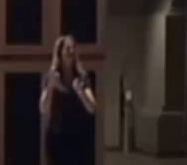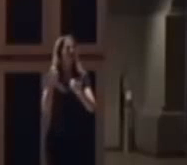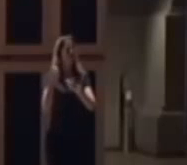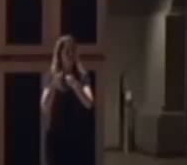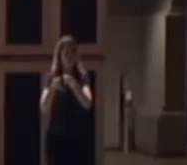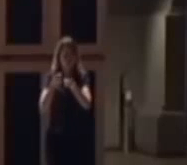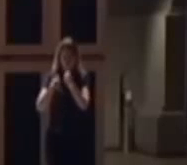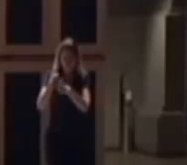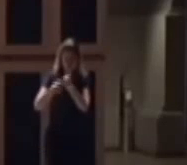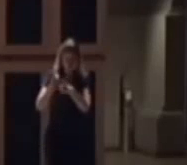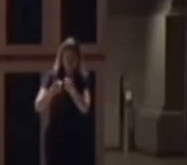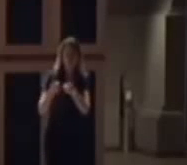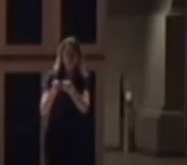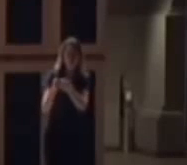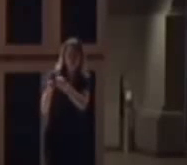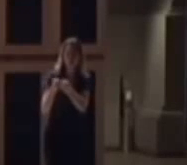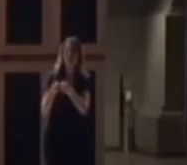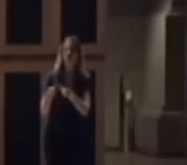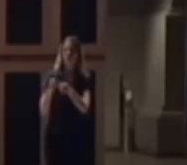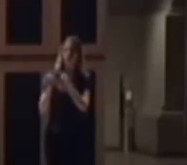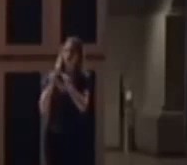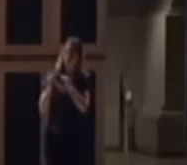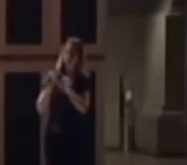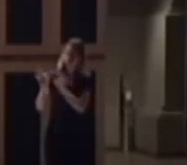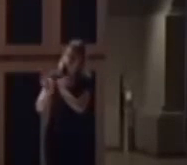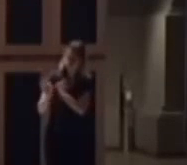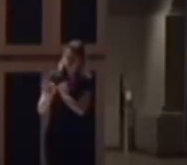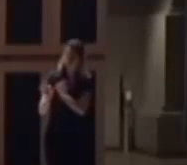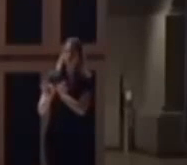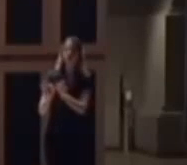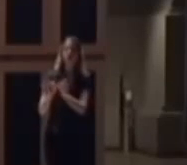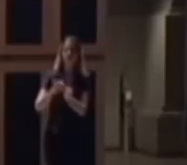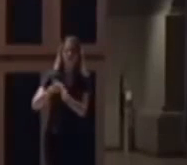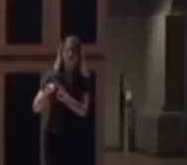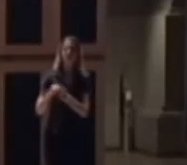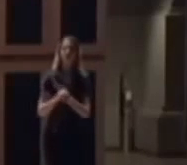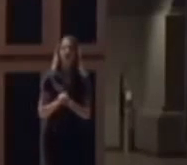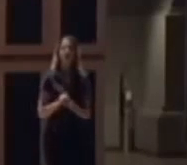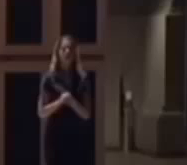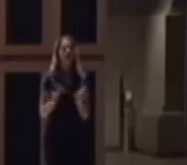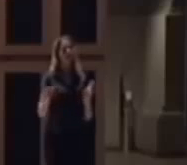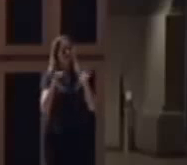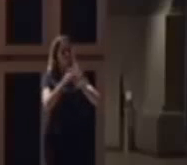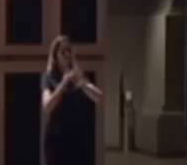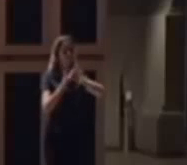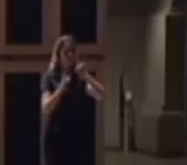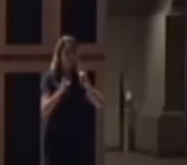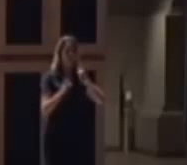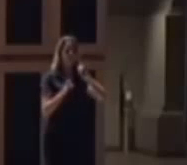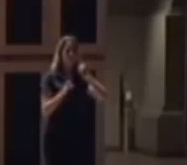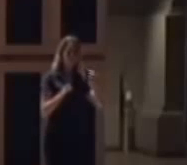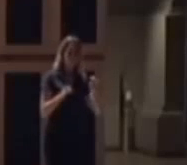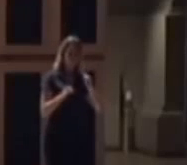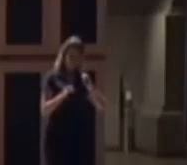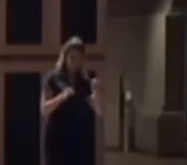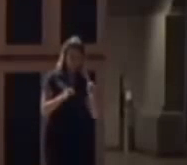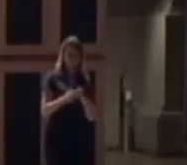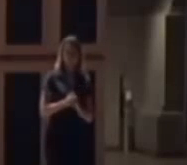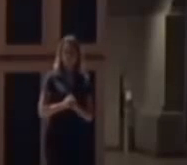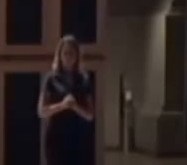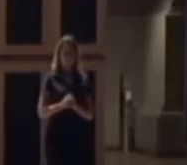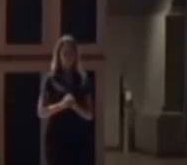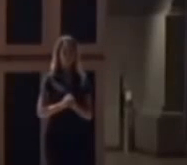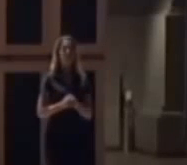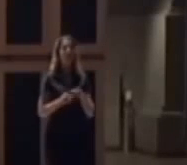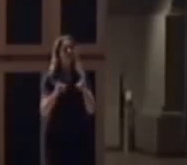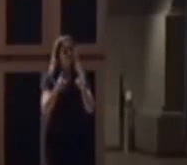conteúdos relacionados à construção de jogos, e o Oi Kabum, que é com a parceria com a Oi, que é a Escola de Arte e Tecnologia. Temos ainda o Núcleo Caminhos